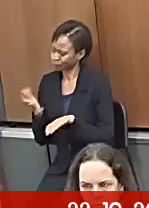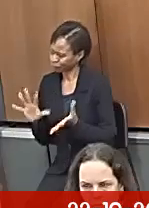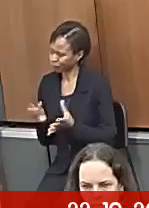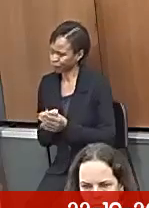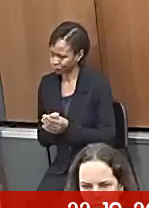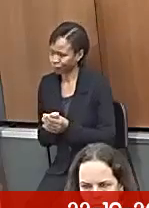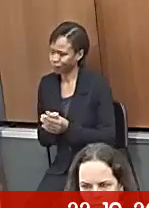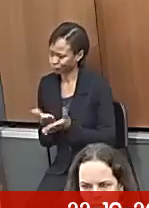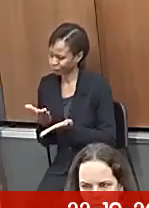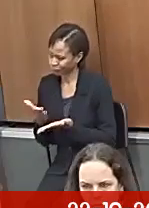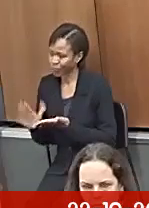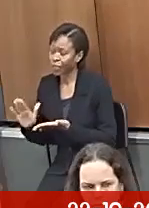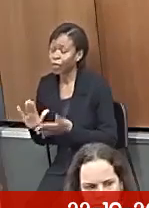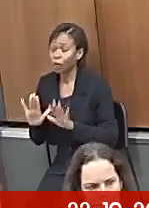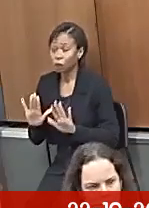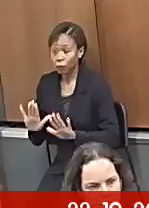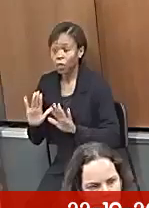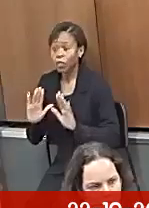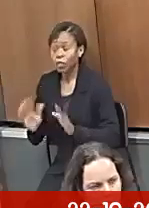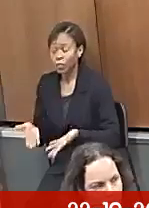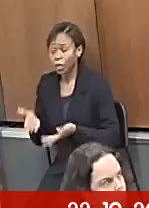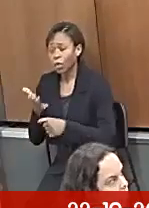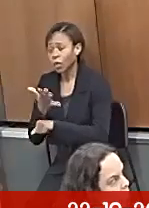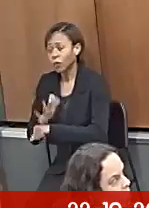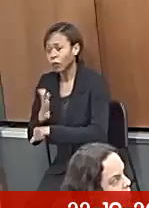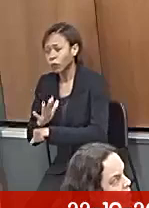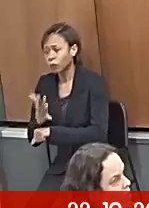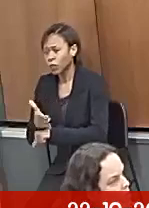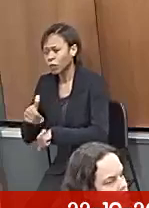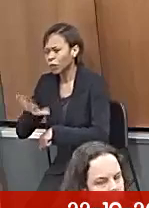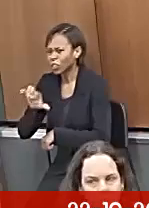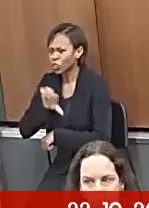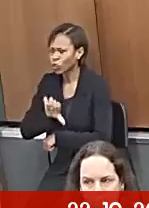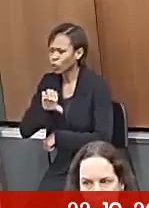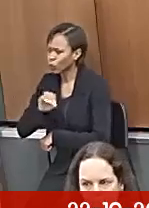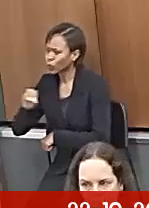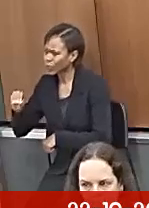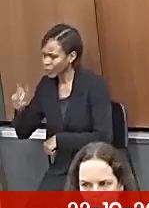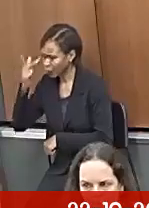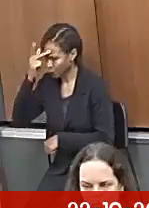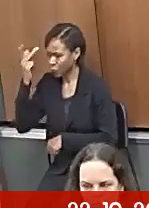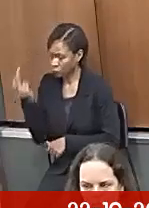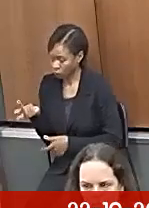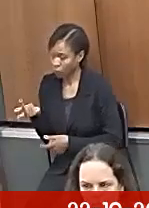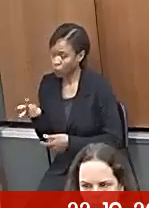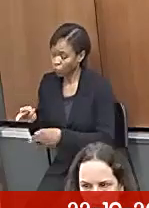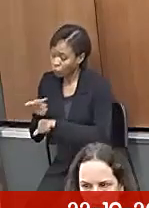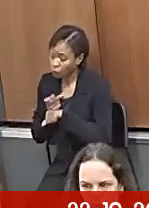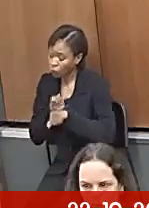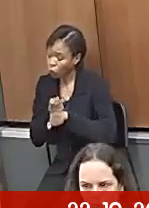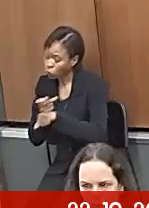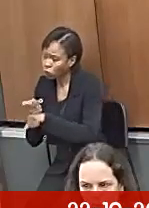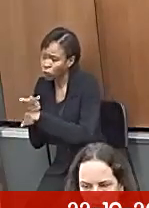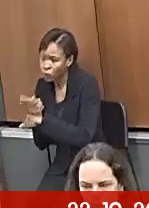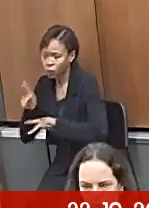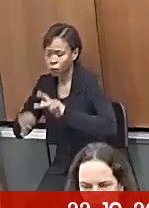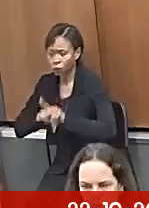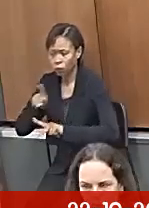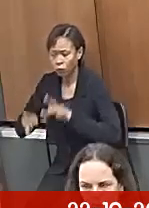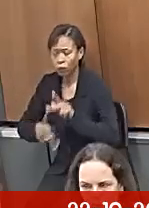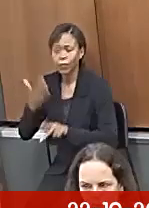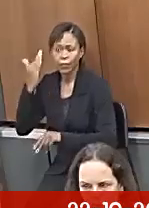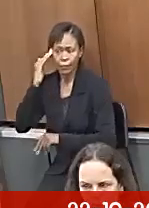este ano treinamento a mais de 900 educadores. A gente busca pessoas que entendam e